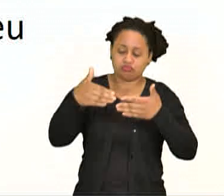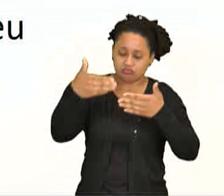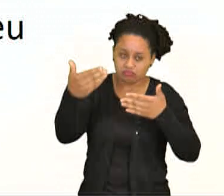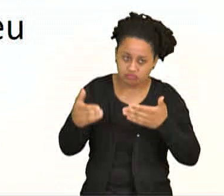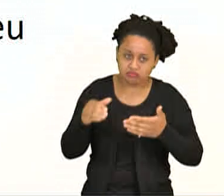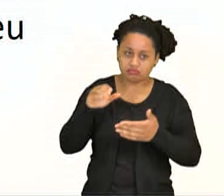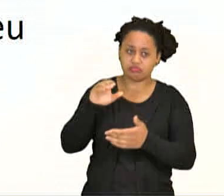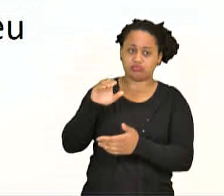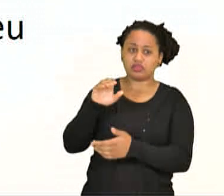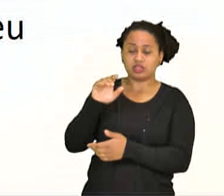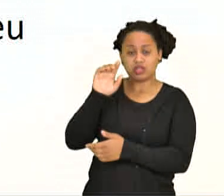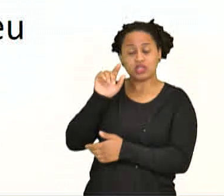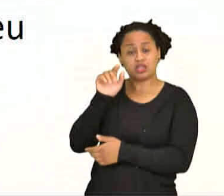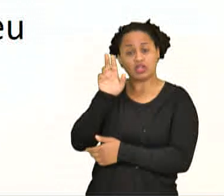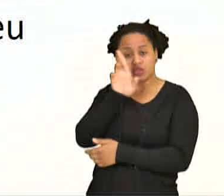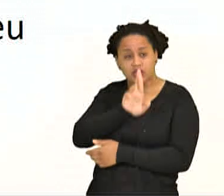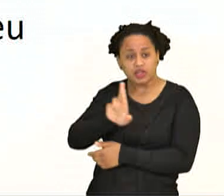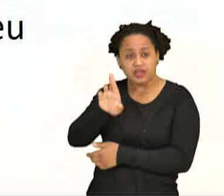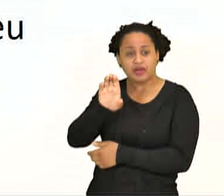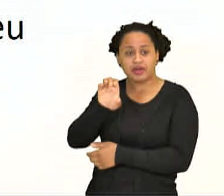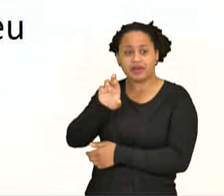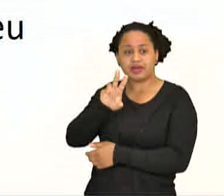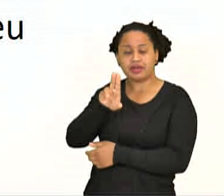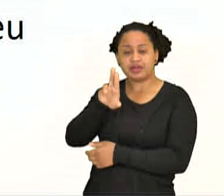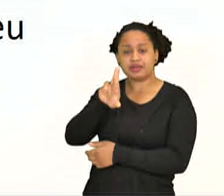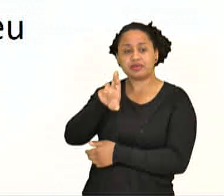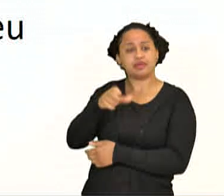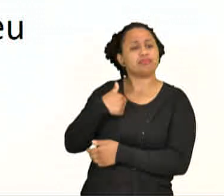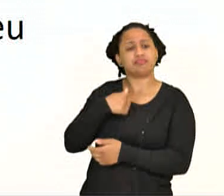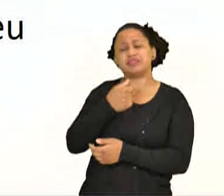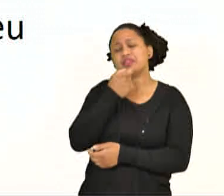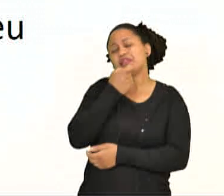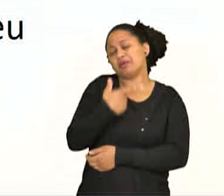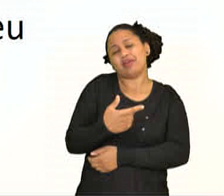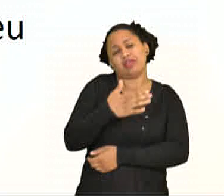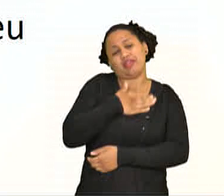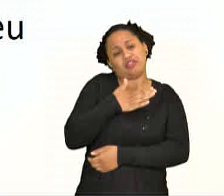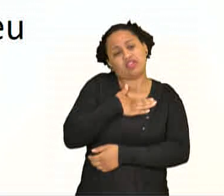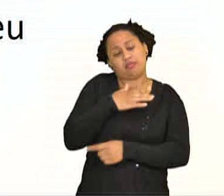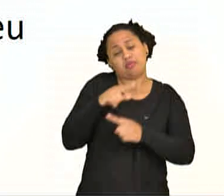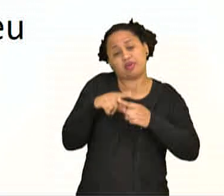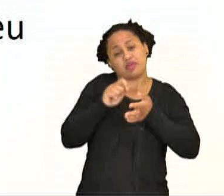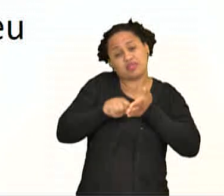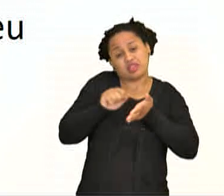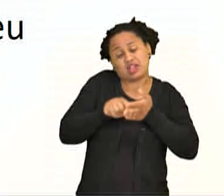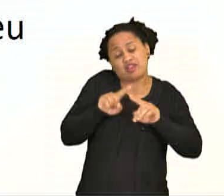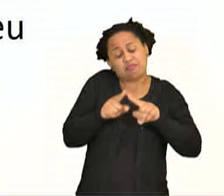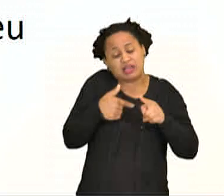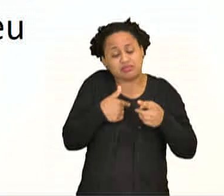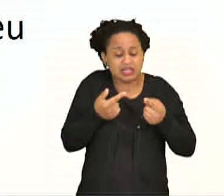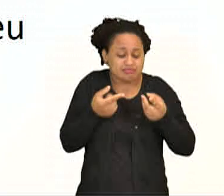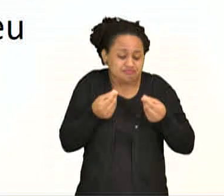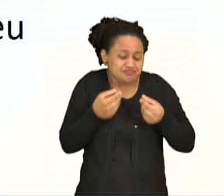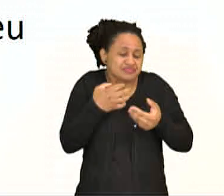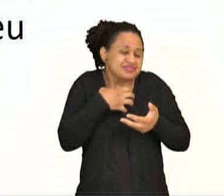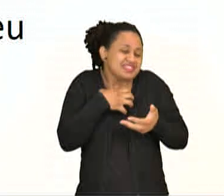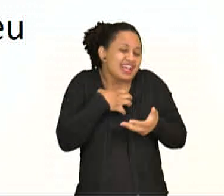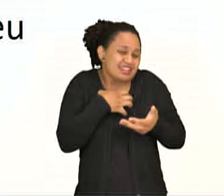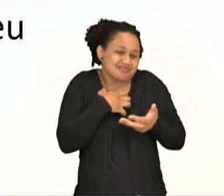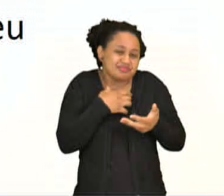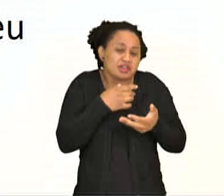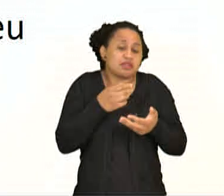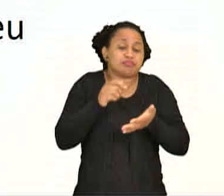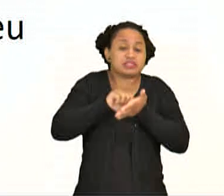senhora Curie, não ria de mim por lhe escrever não tendo nada sensível a dizer. Mas